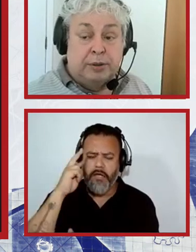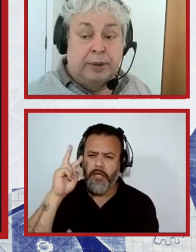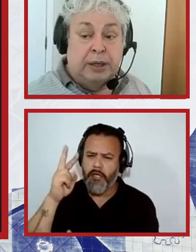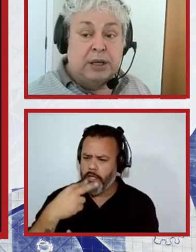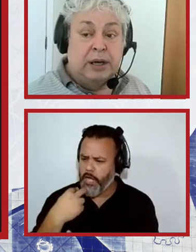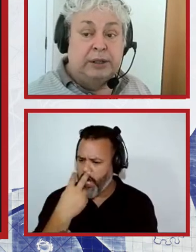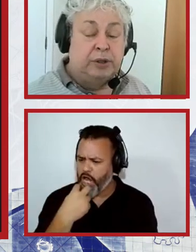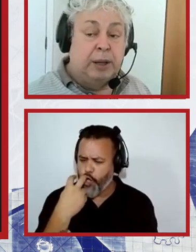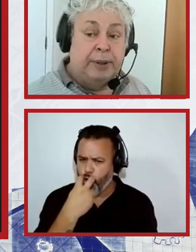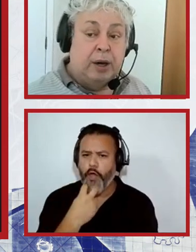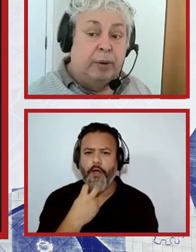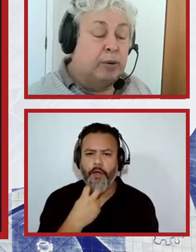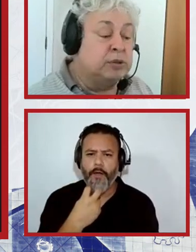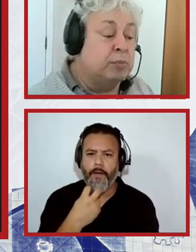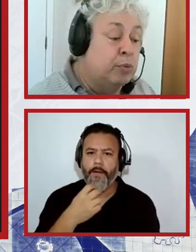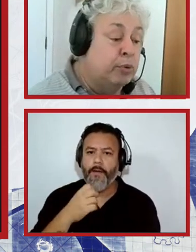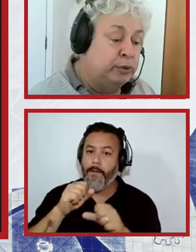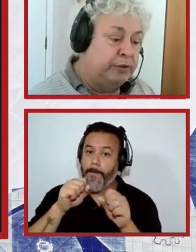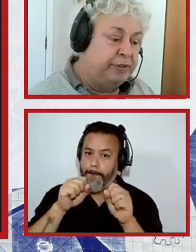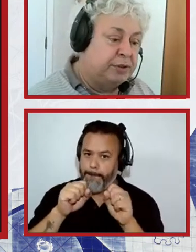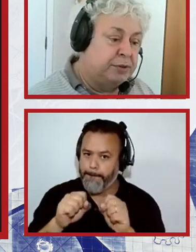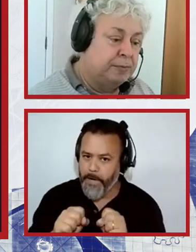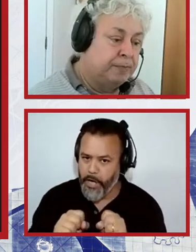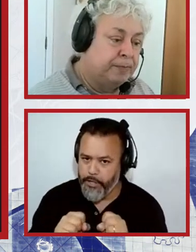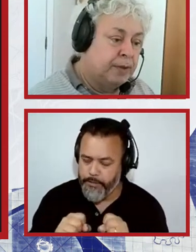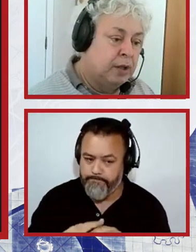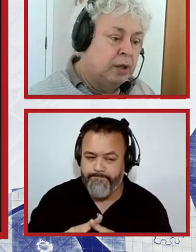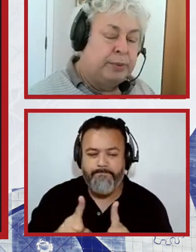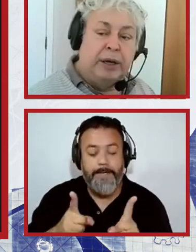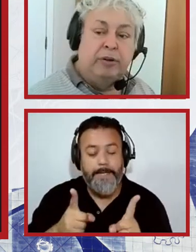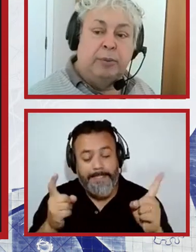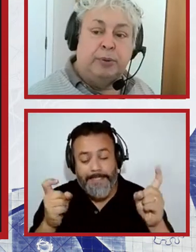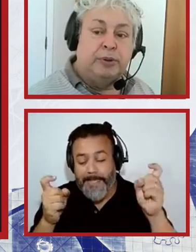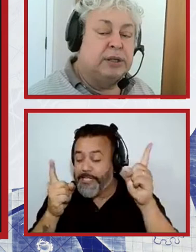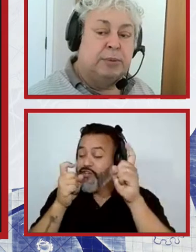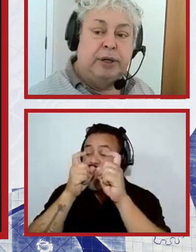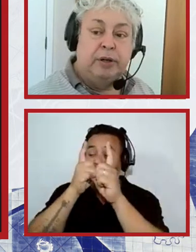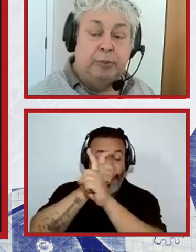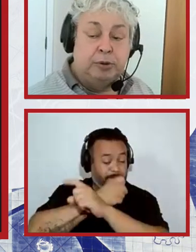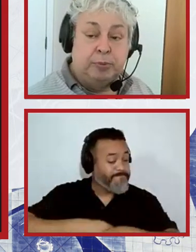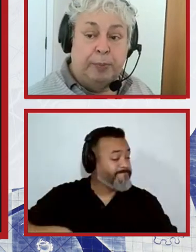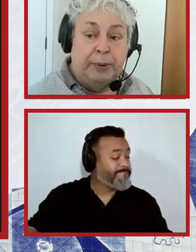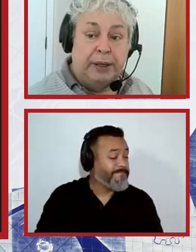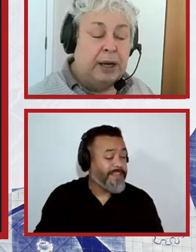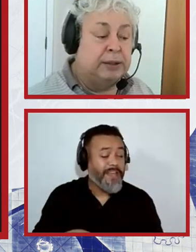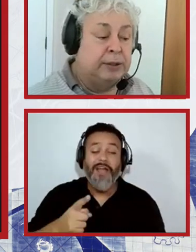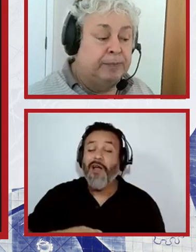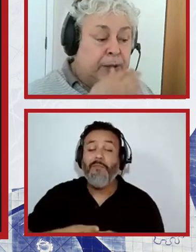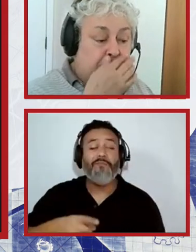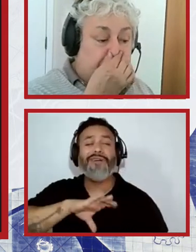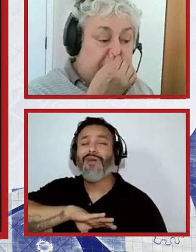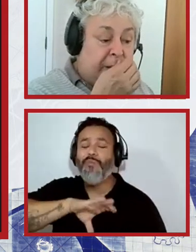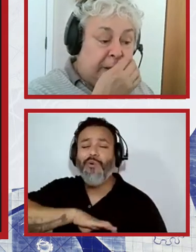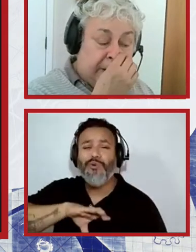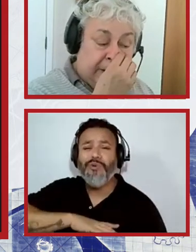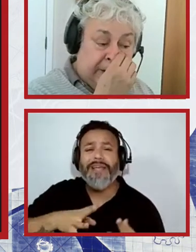Ele pode, mas a leitura labial é uma coisa muito difícil. Porque a língua portuguesa é uma língua muito